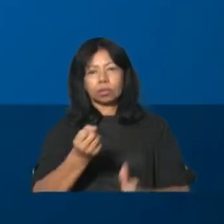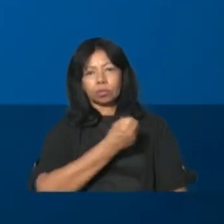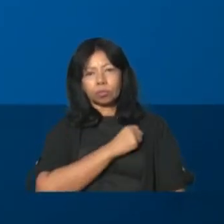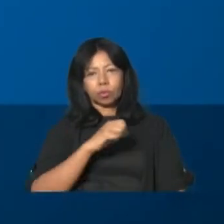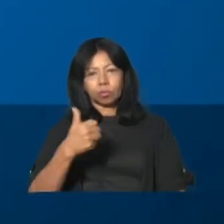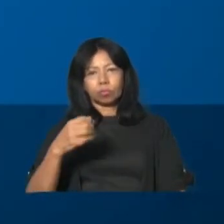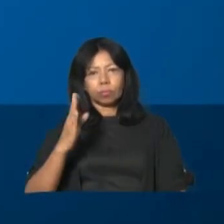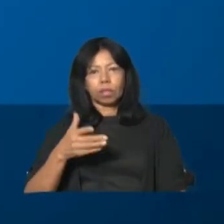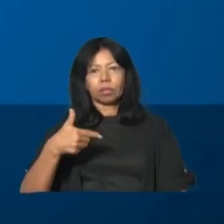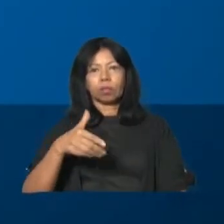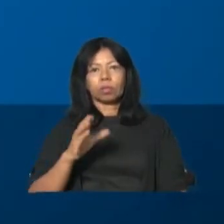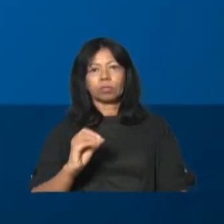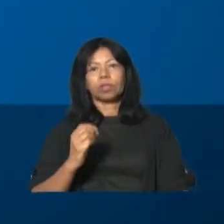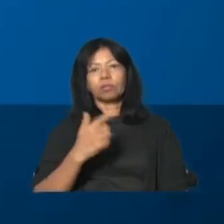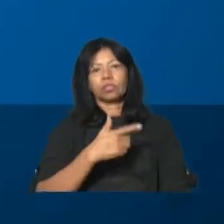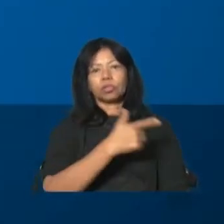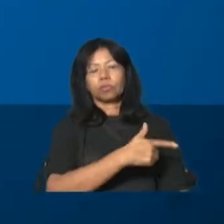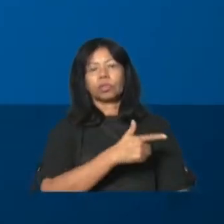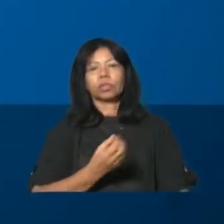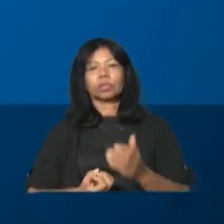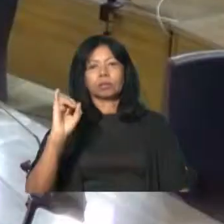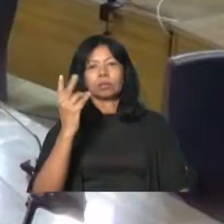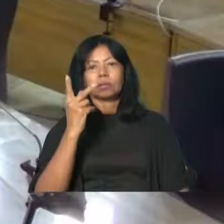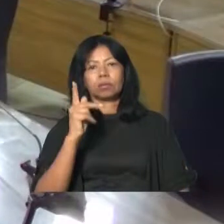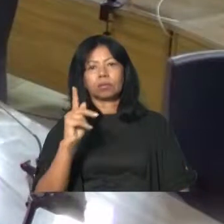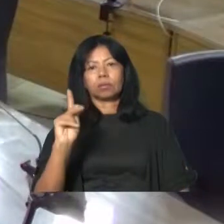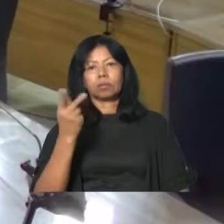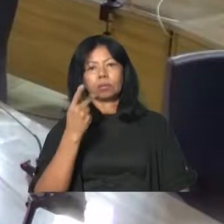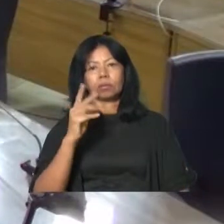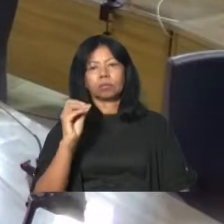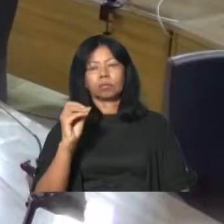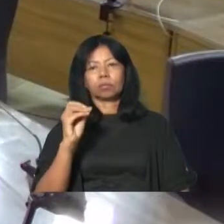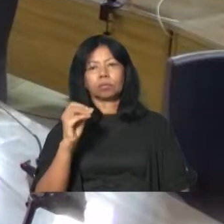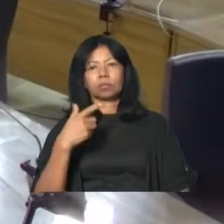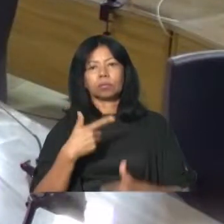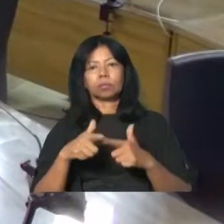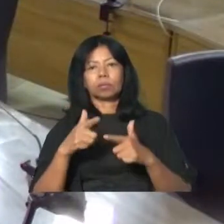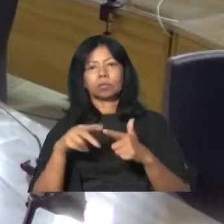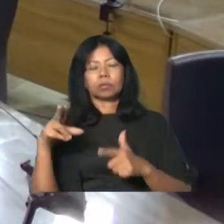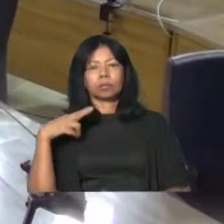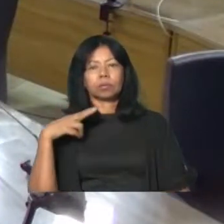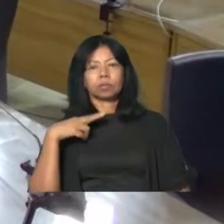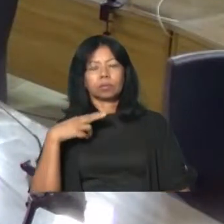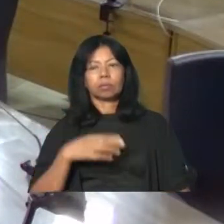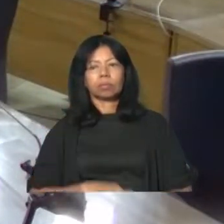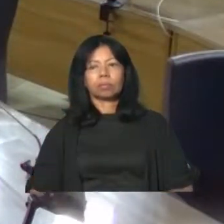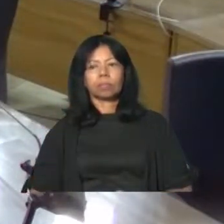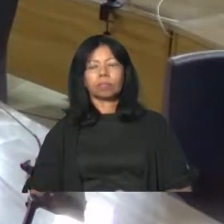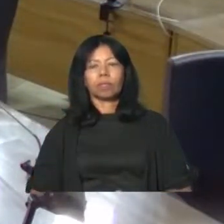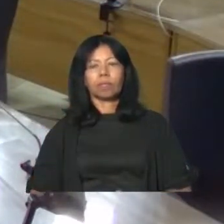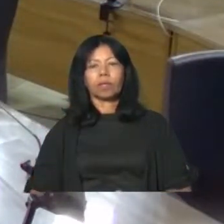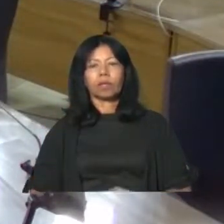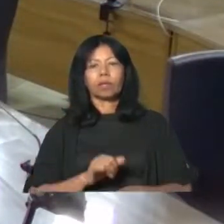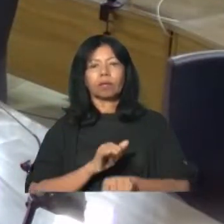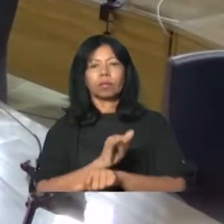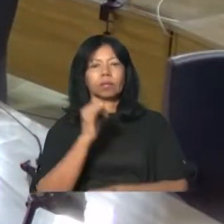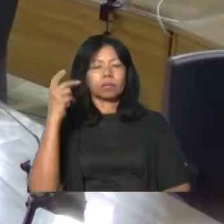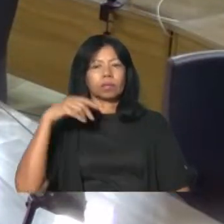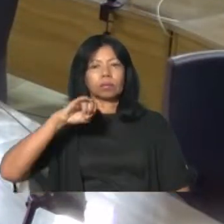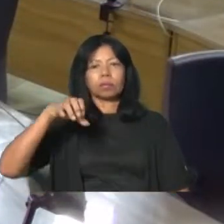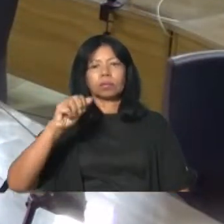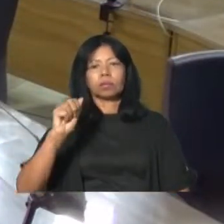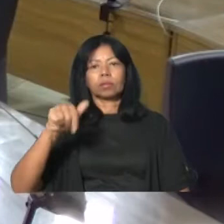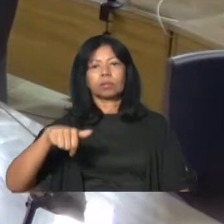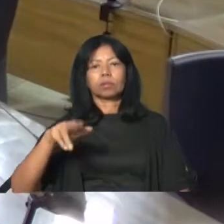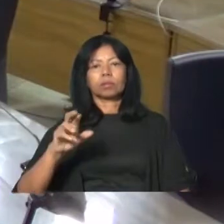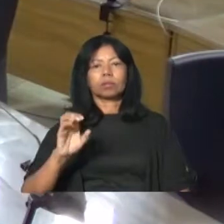de Cubatão. Os dois em segunda discussão. Um do vereador Alessandro Oliveira, que institui a ecoterapia